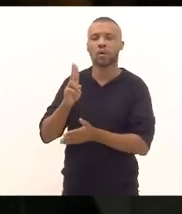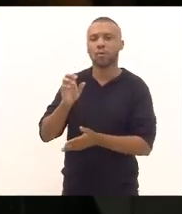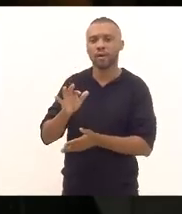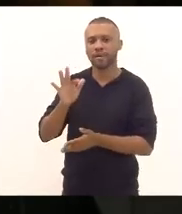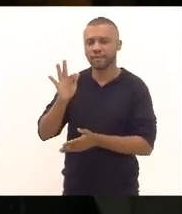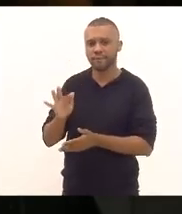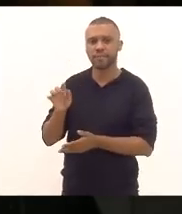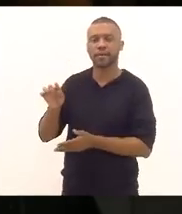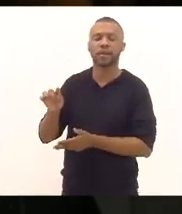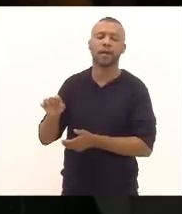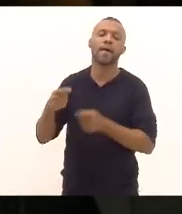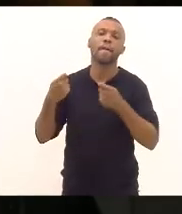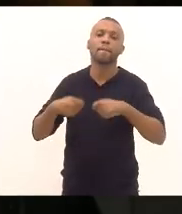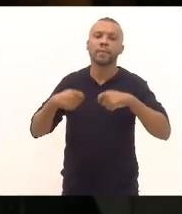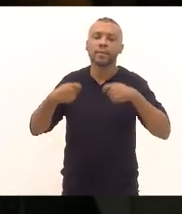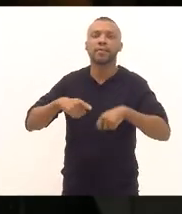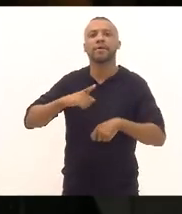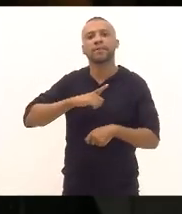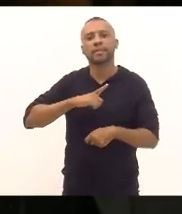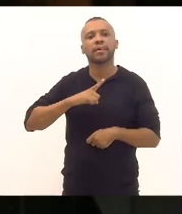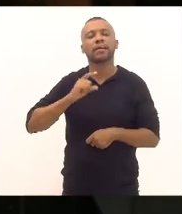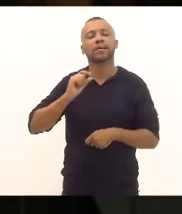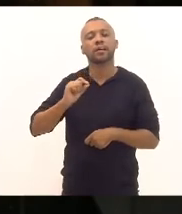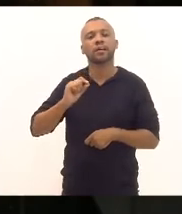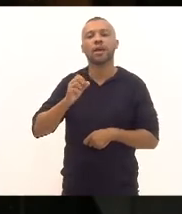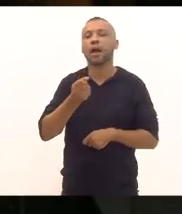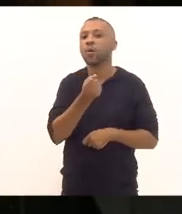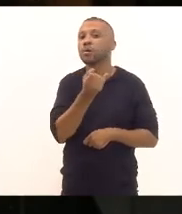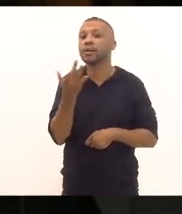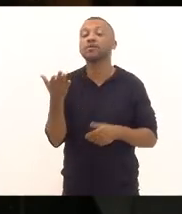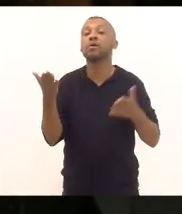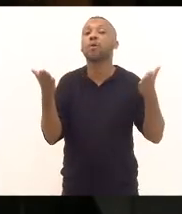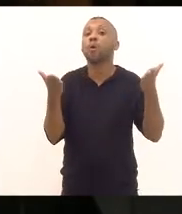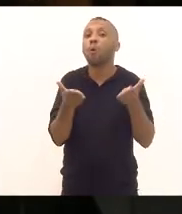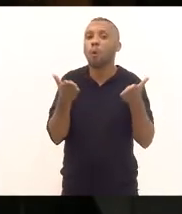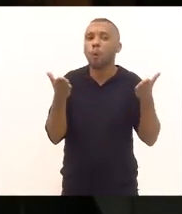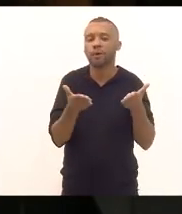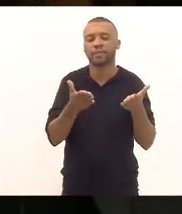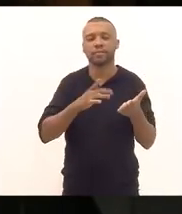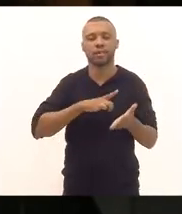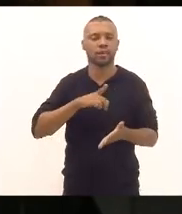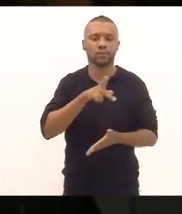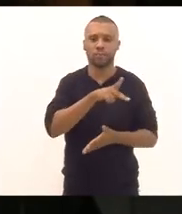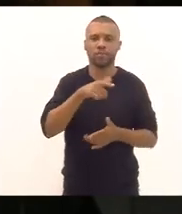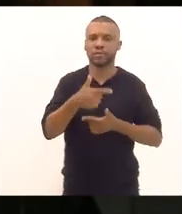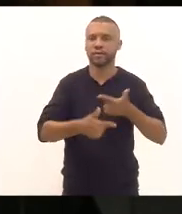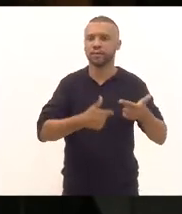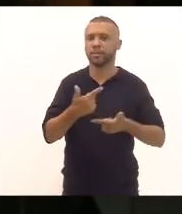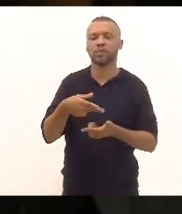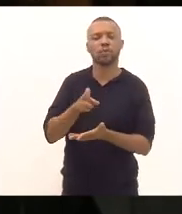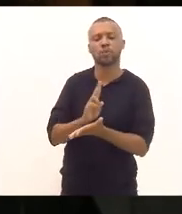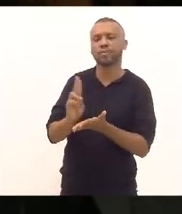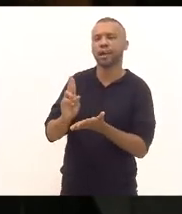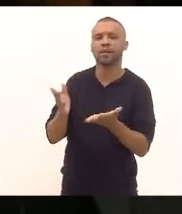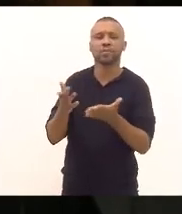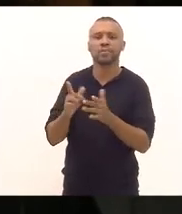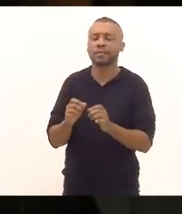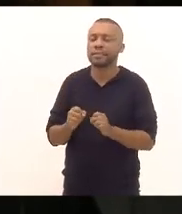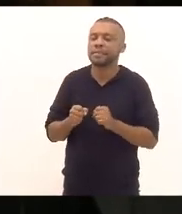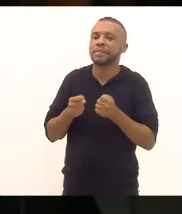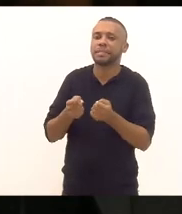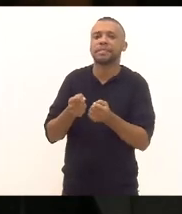a with teria que ter a mesma quantidade que tem hoje professores né além disso a universidade enfrenta